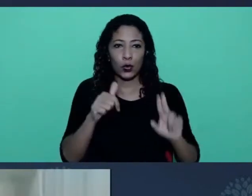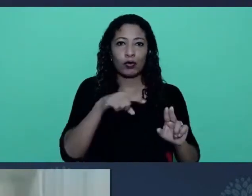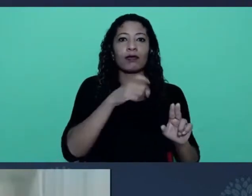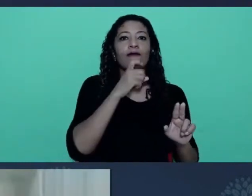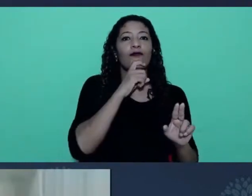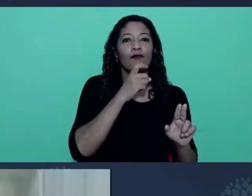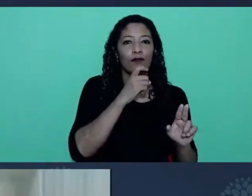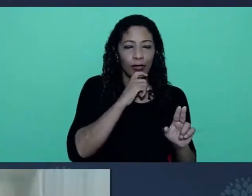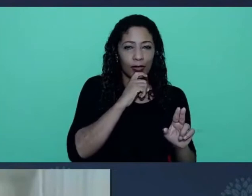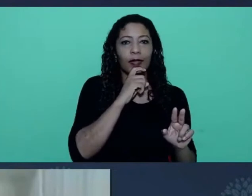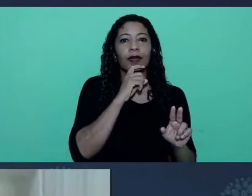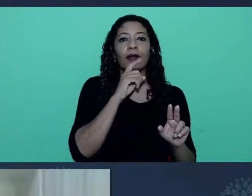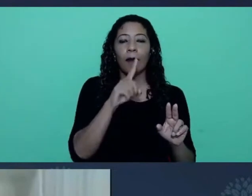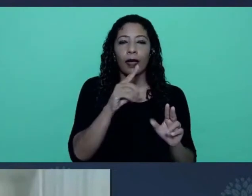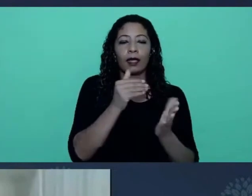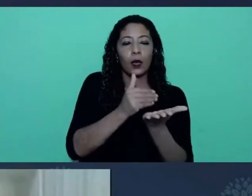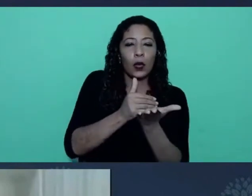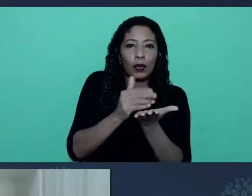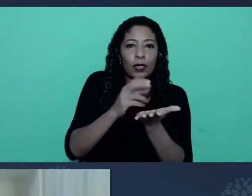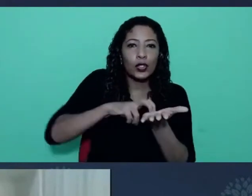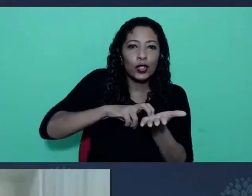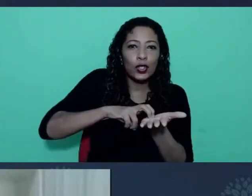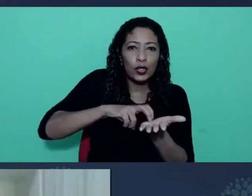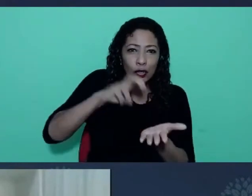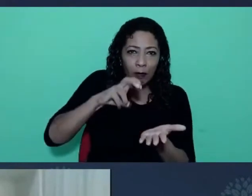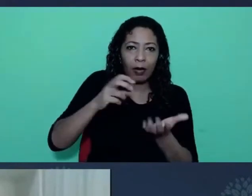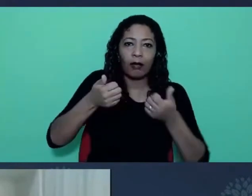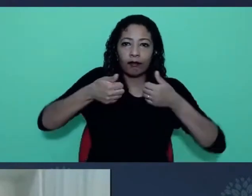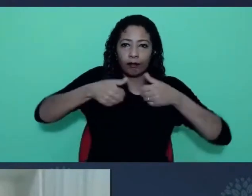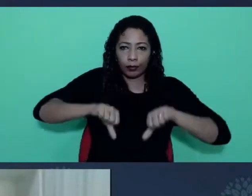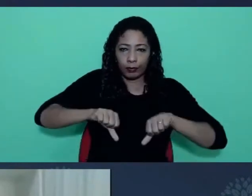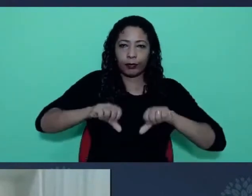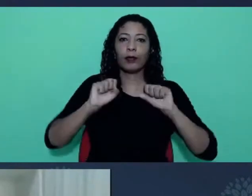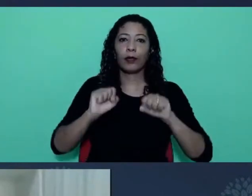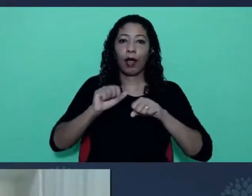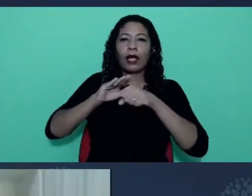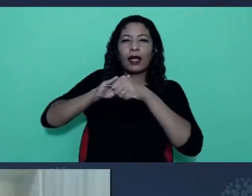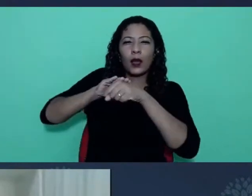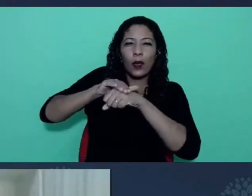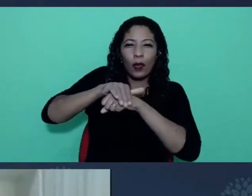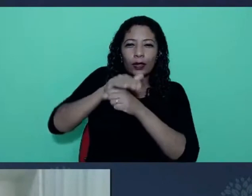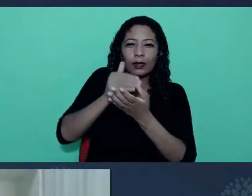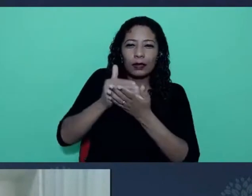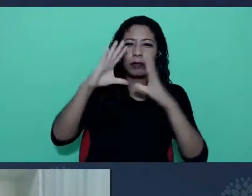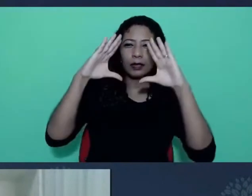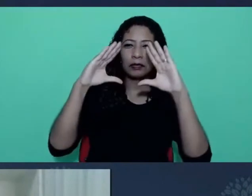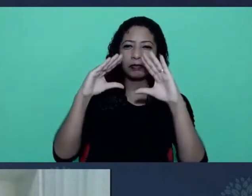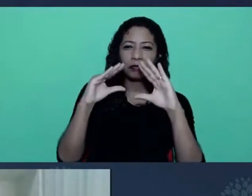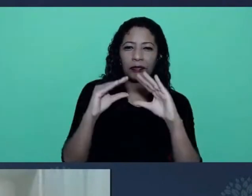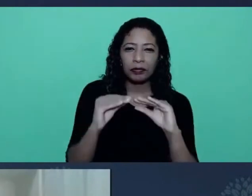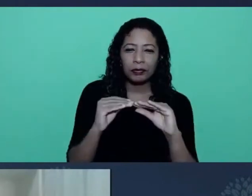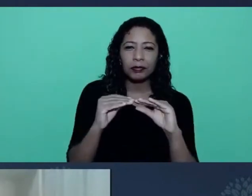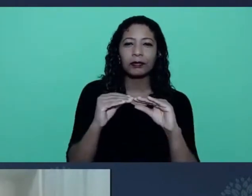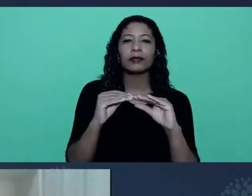é normal no início da manhã ter crise e à noite também ter tosse, no início da noite ou na primeira parte da